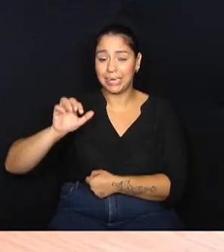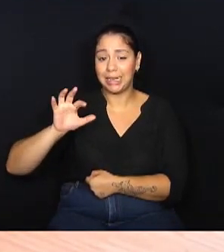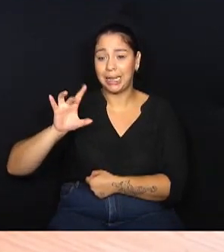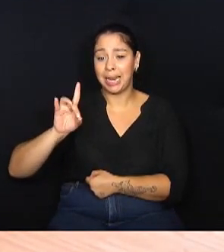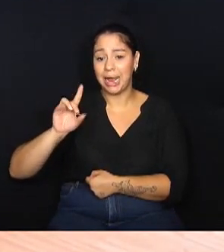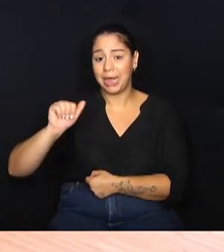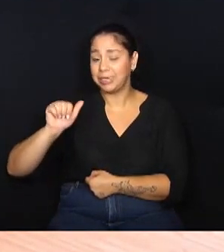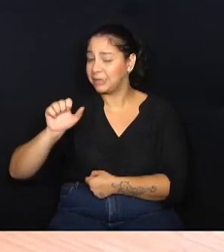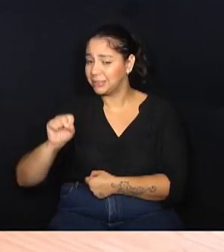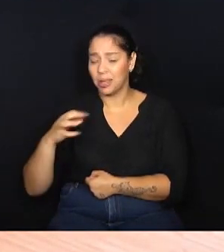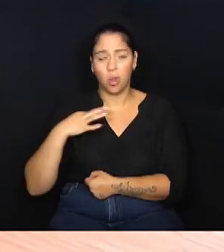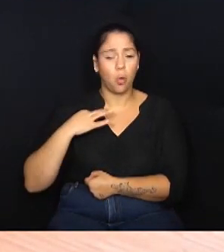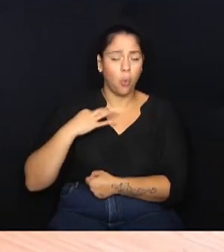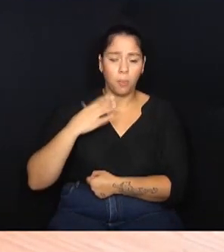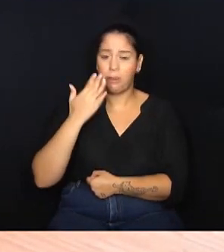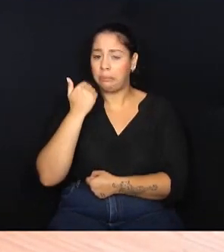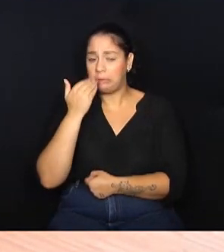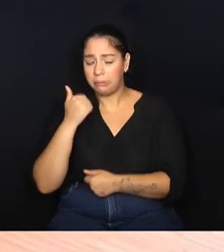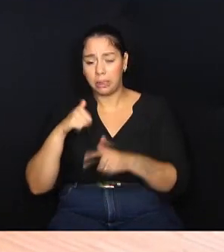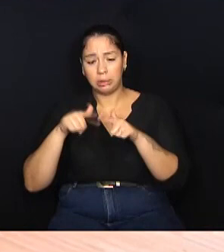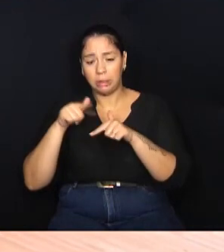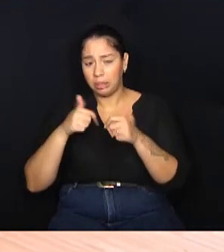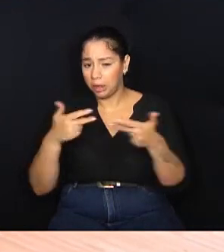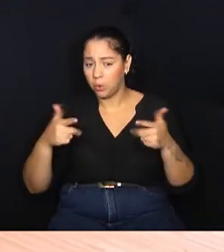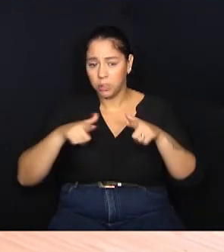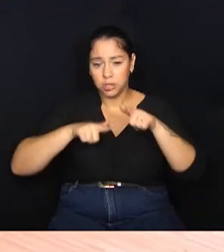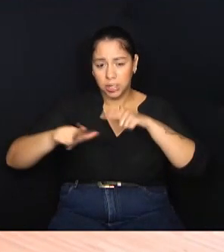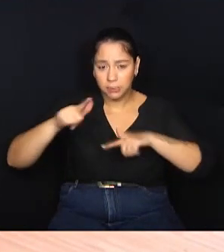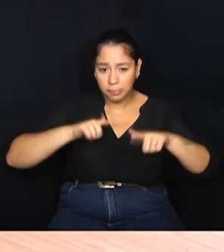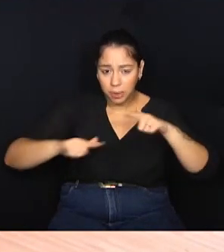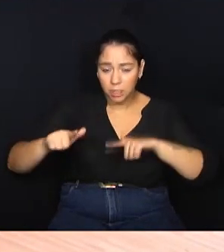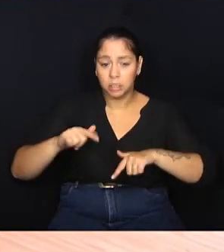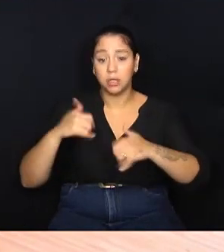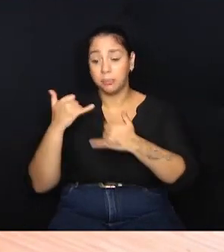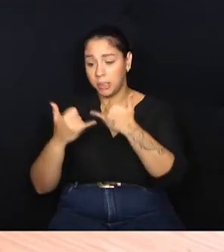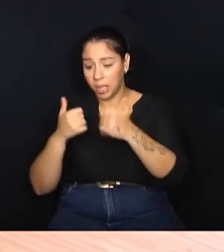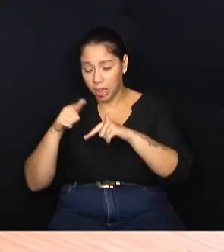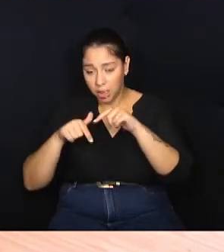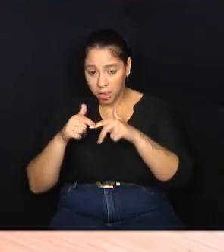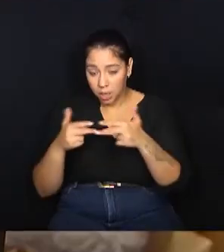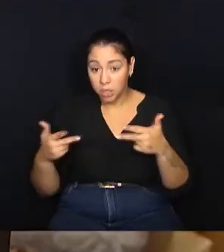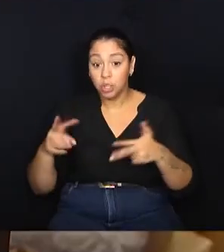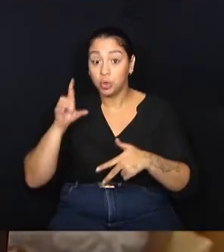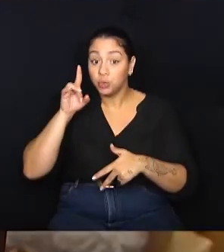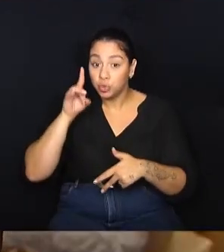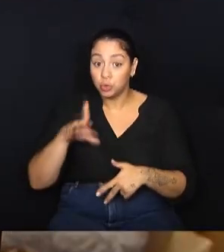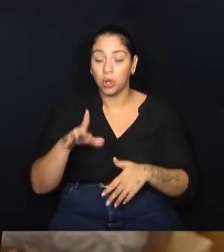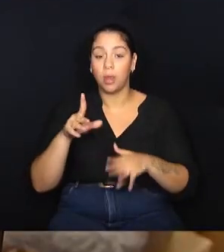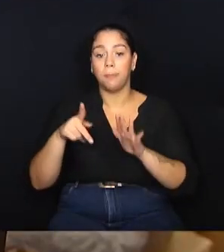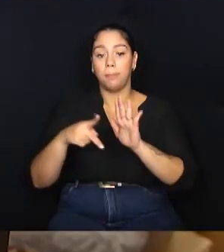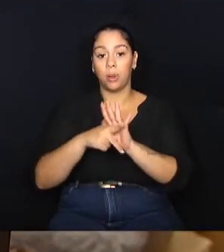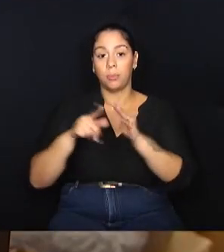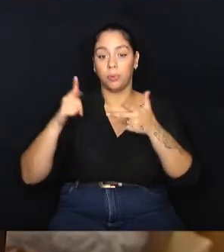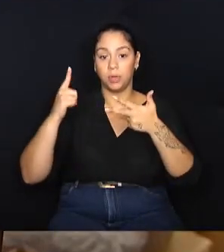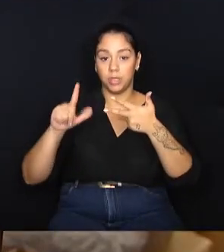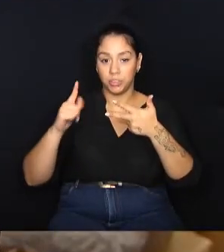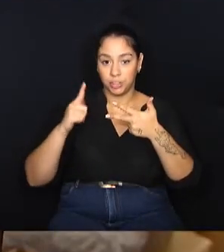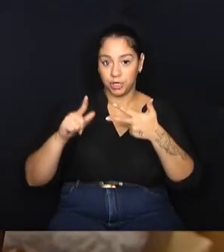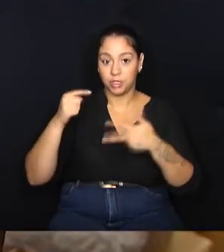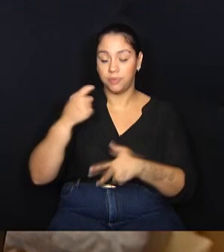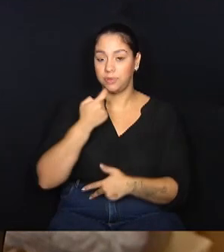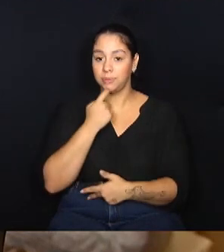de limpeza, brinquedos e muito mais, só pelo Legislativo de Campinas. São realmente